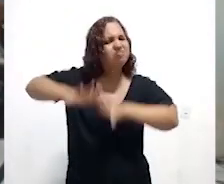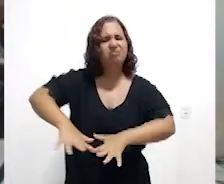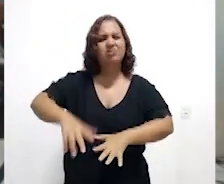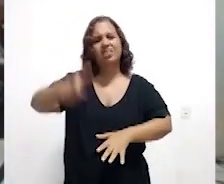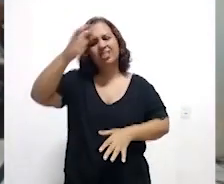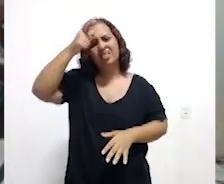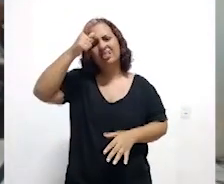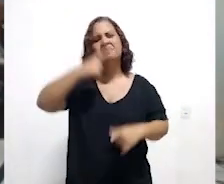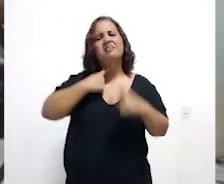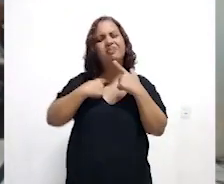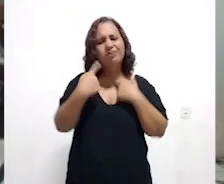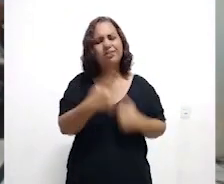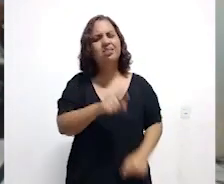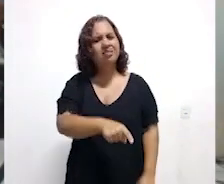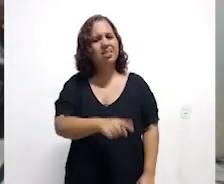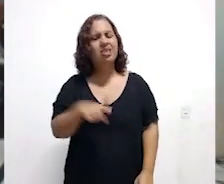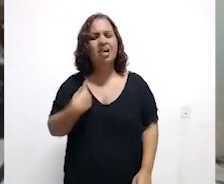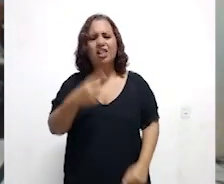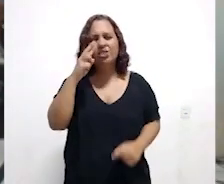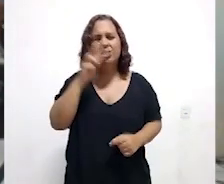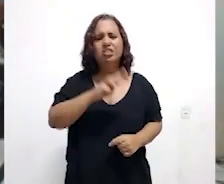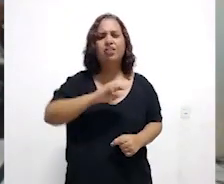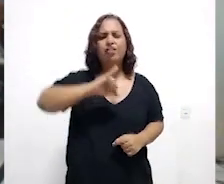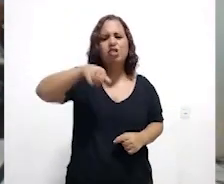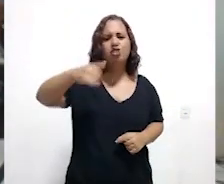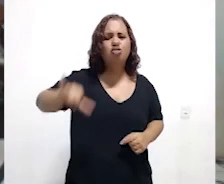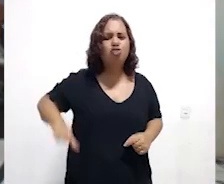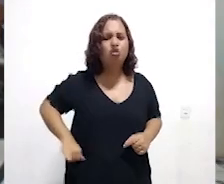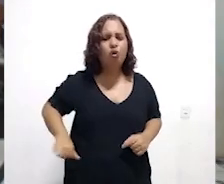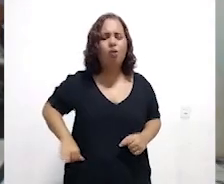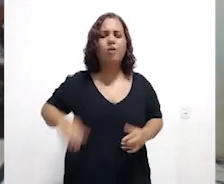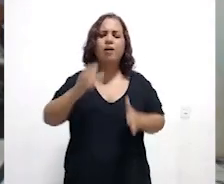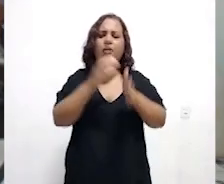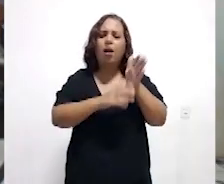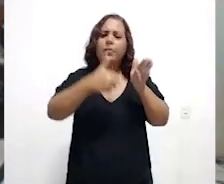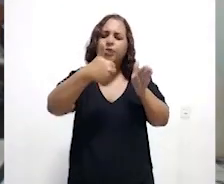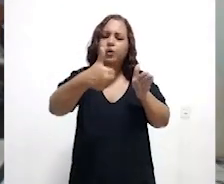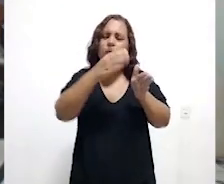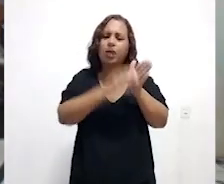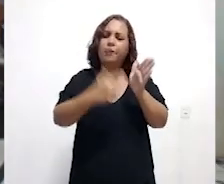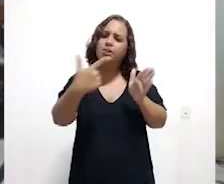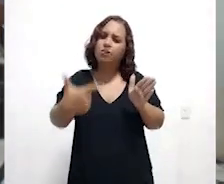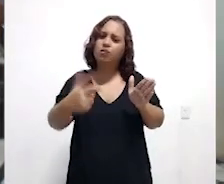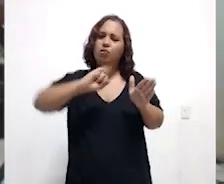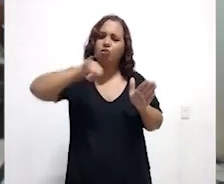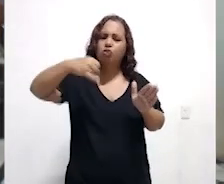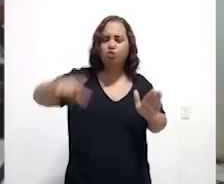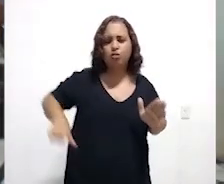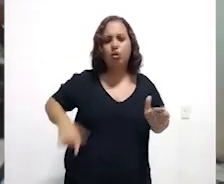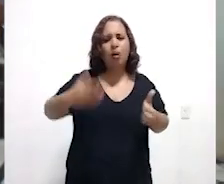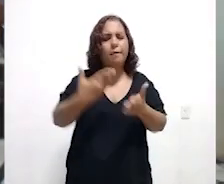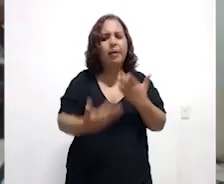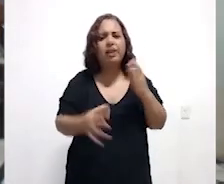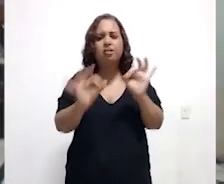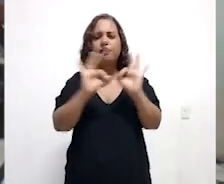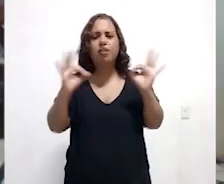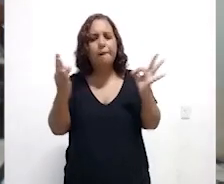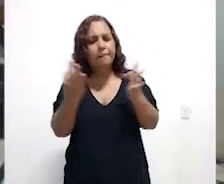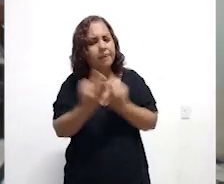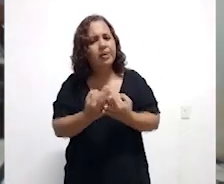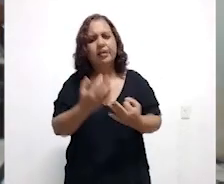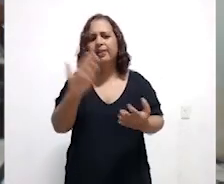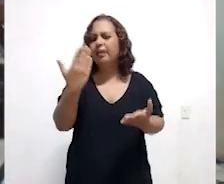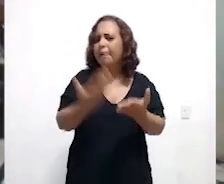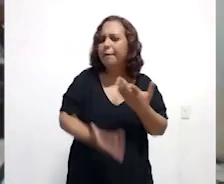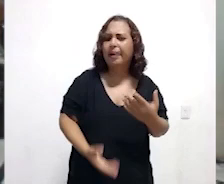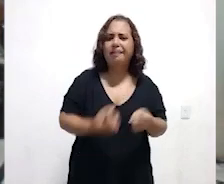Você vê isso em Jó, no capítulo 1 e 2, quando Jó perde seus parentes e depois perde o que ele